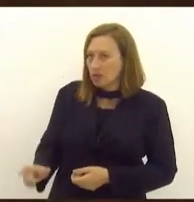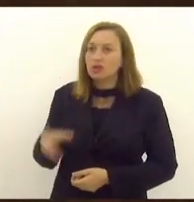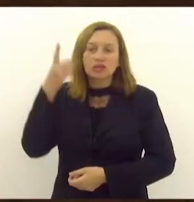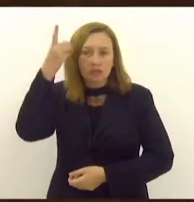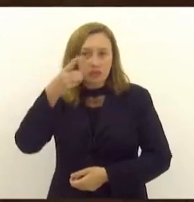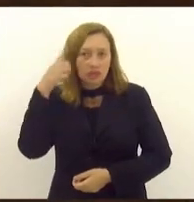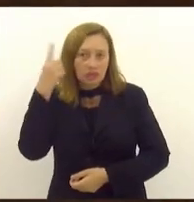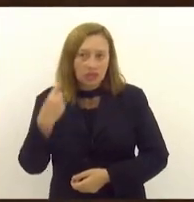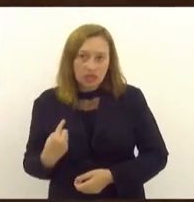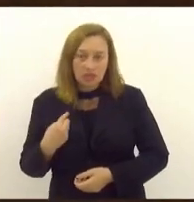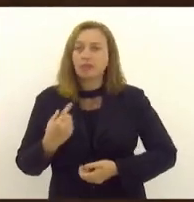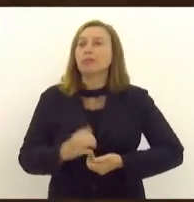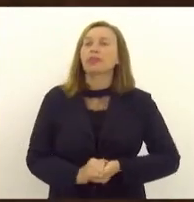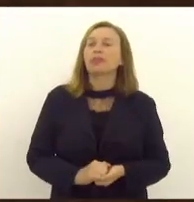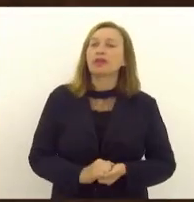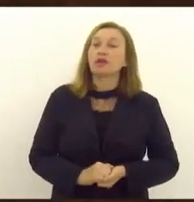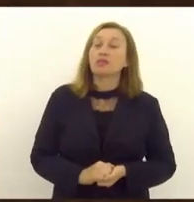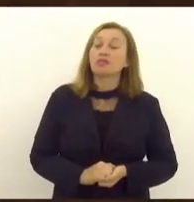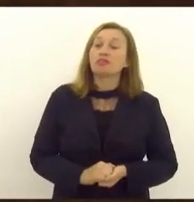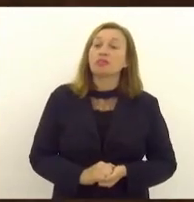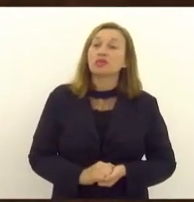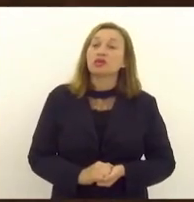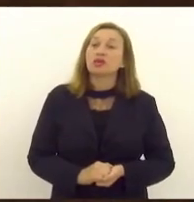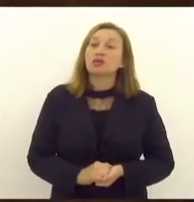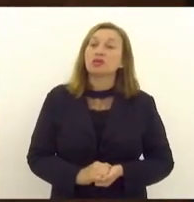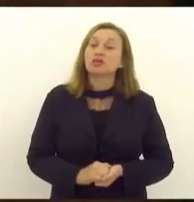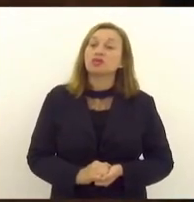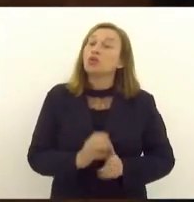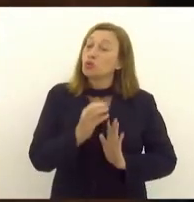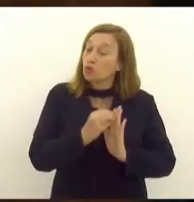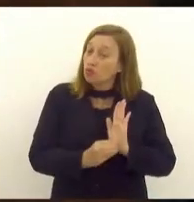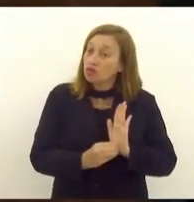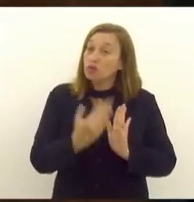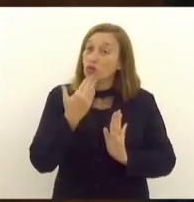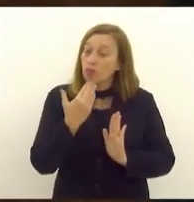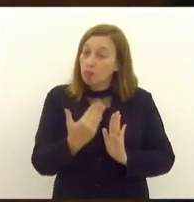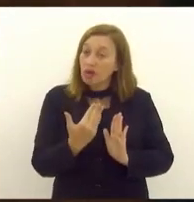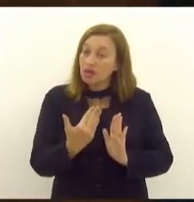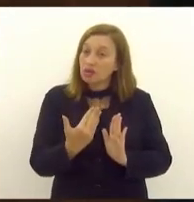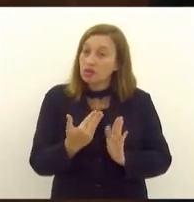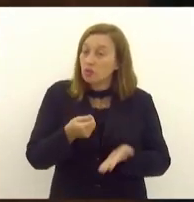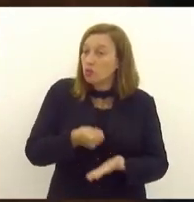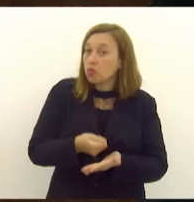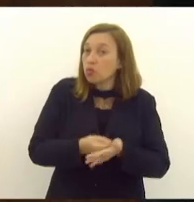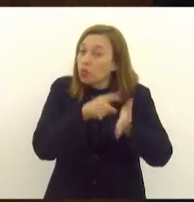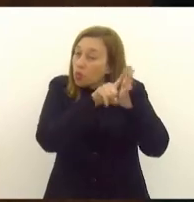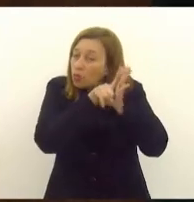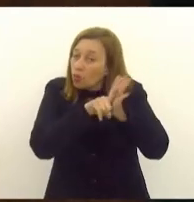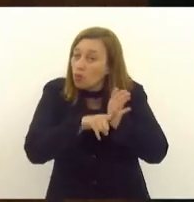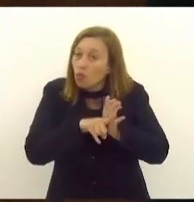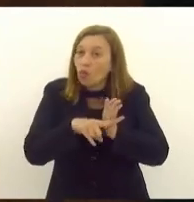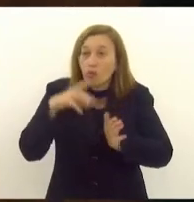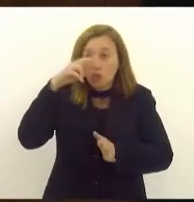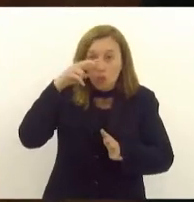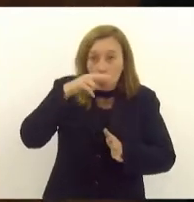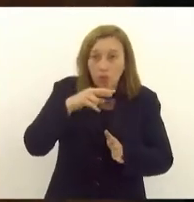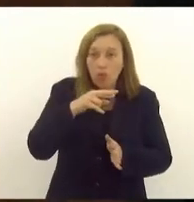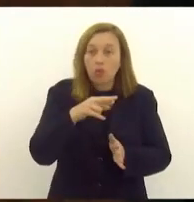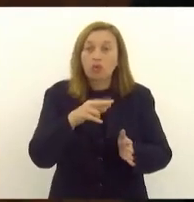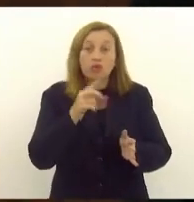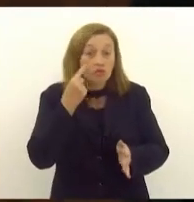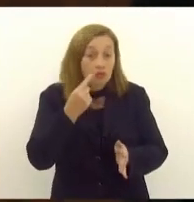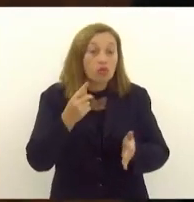deputada Dani Monteiro para podermos é no Ofício eu solicito rigorosa investigação e apuração dos fatos